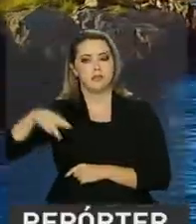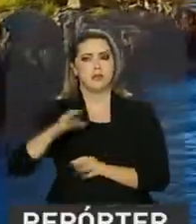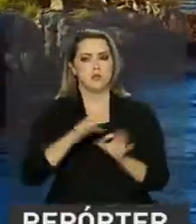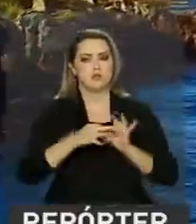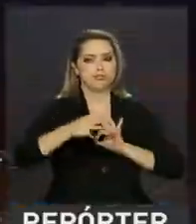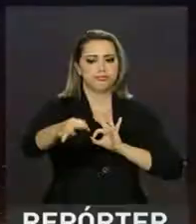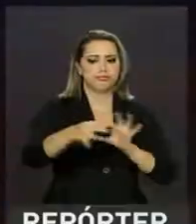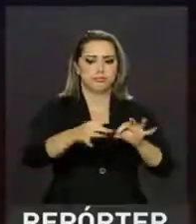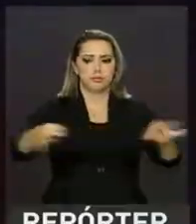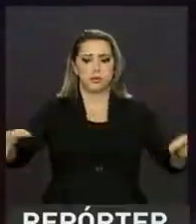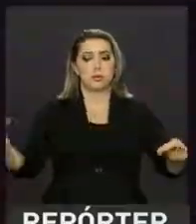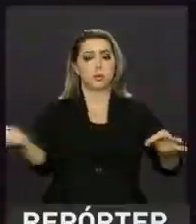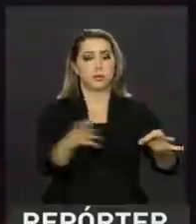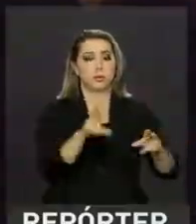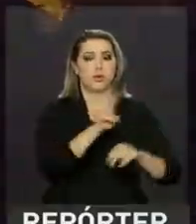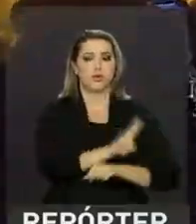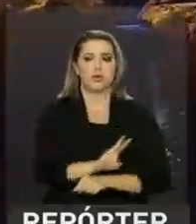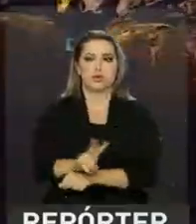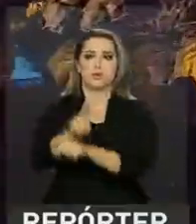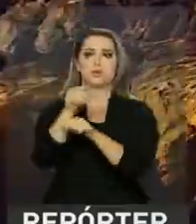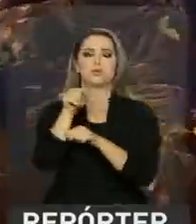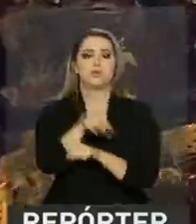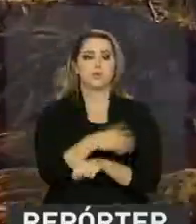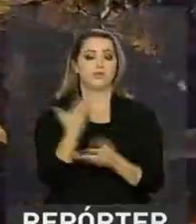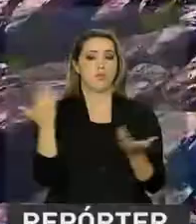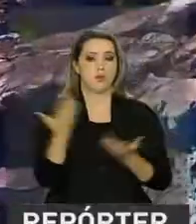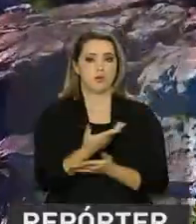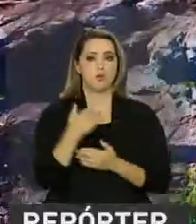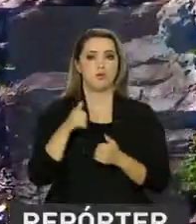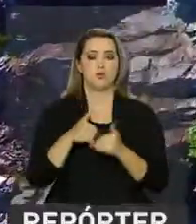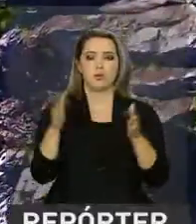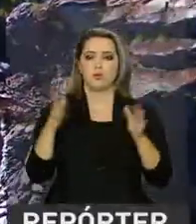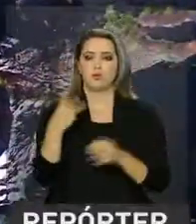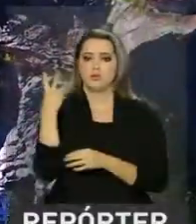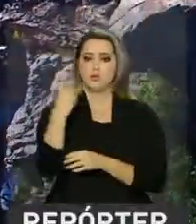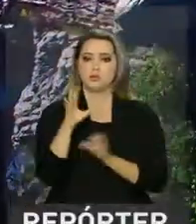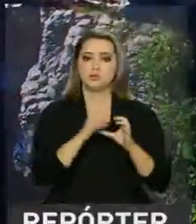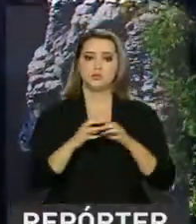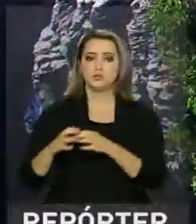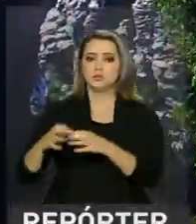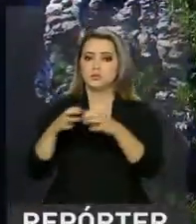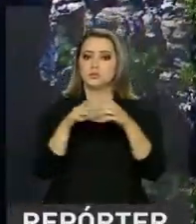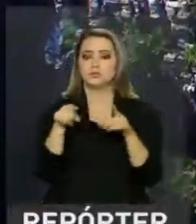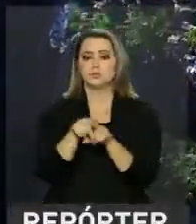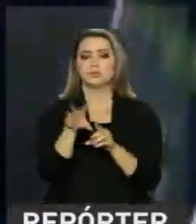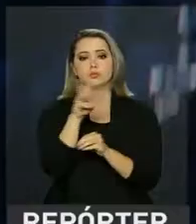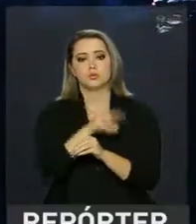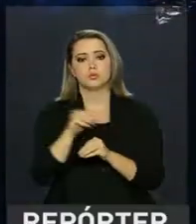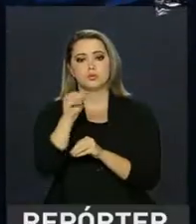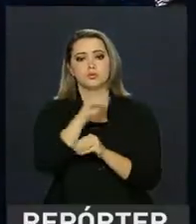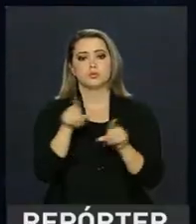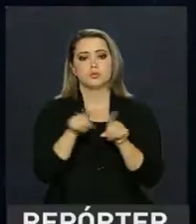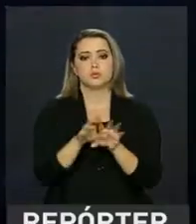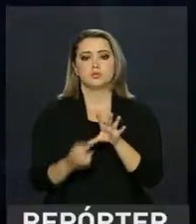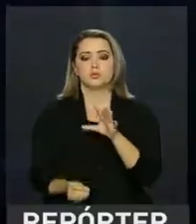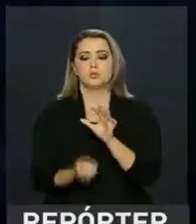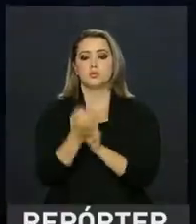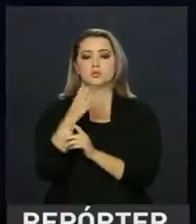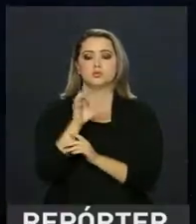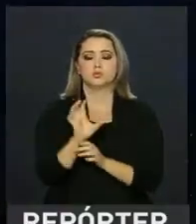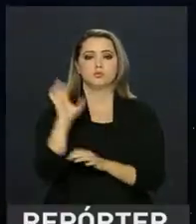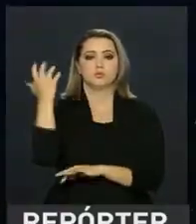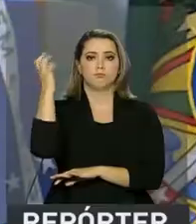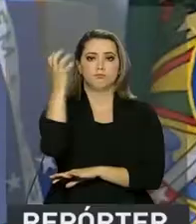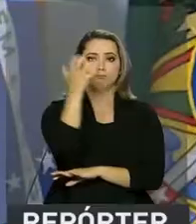quadrados de novas áreas protegidas com a ampliação de três unidades de conservação federais ea criação de um